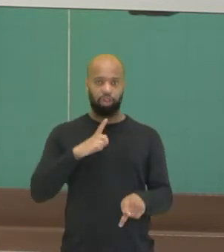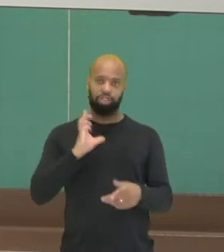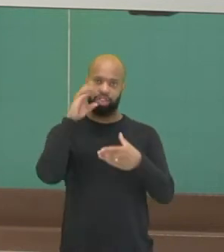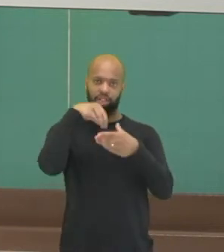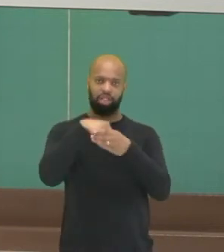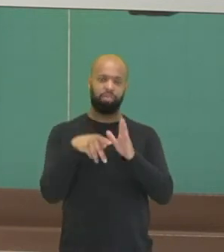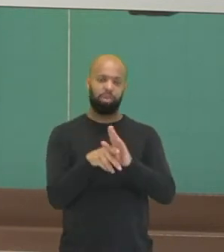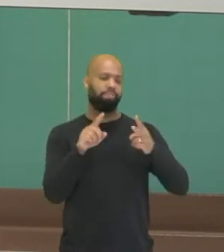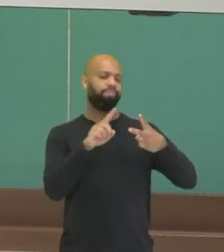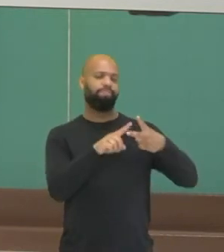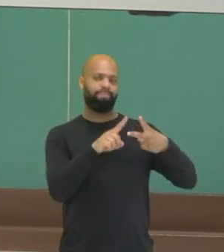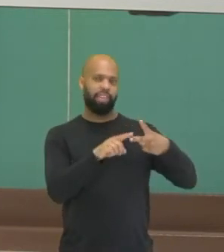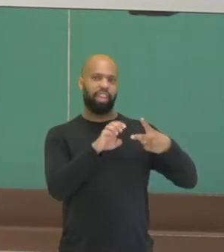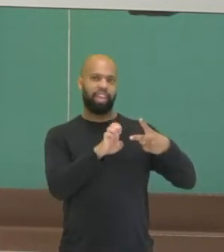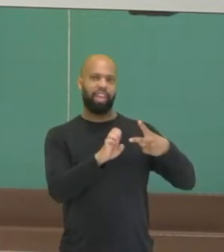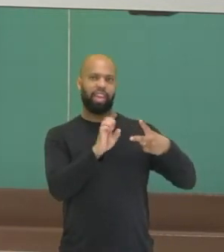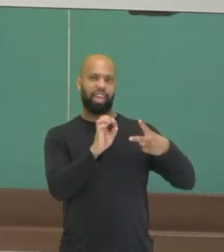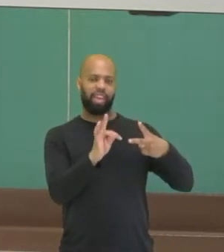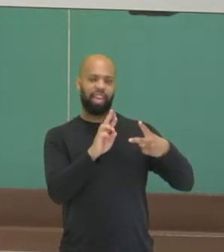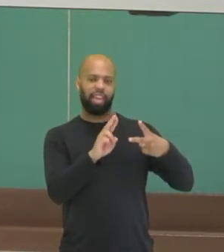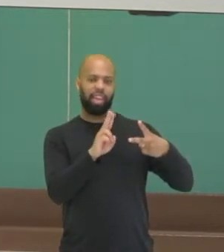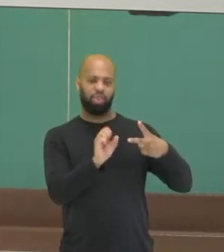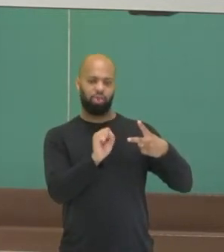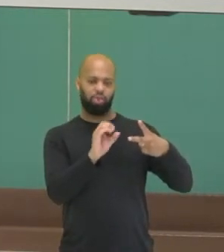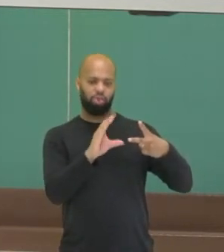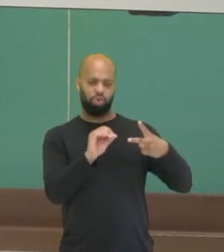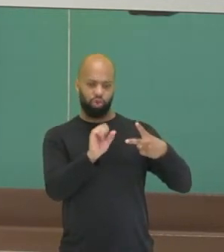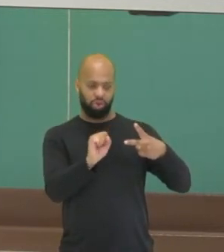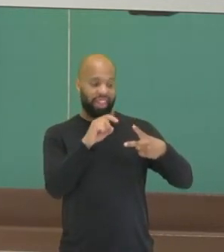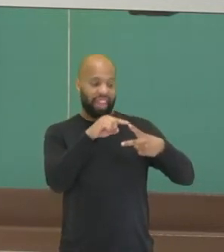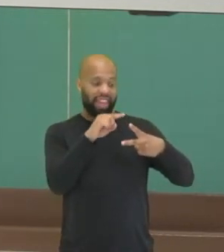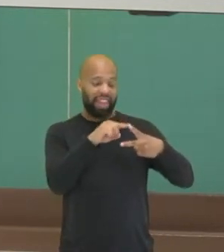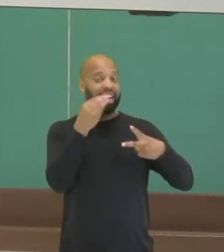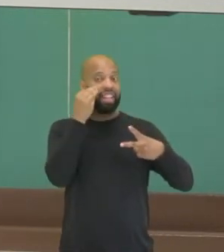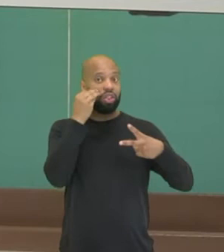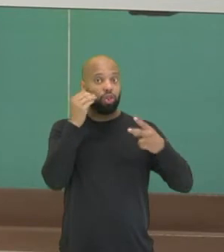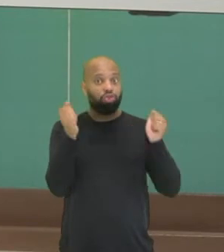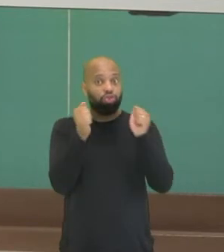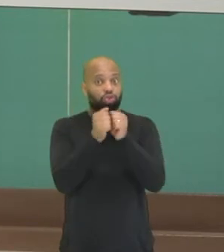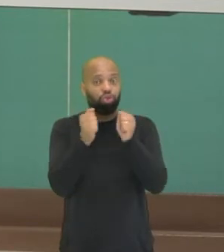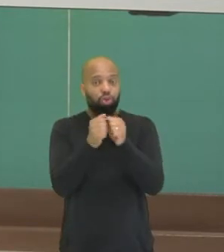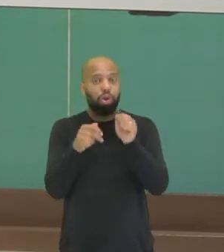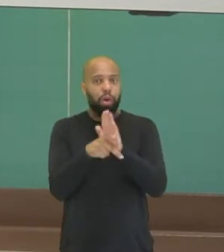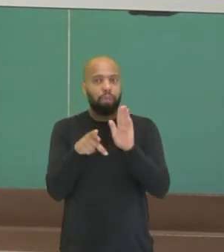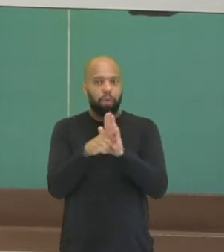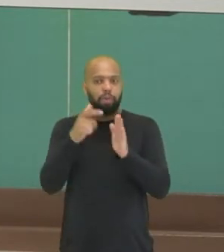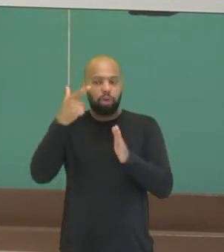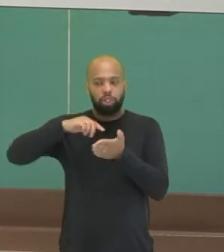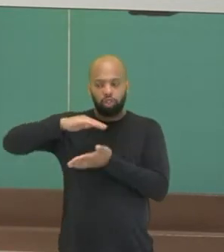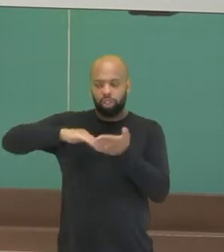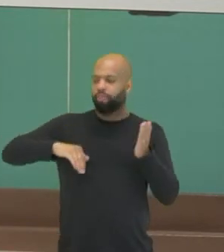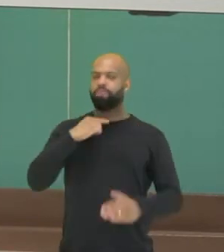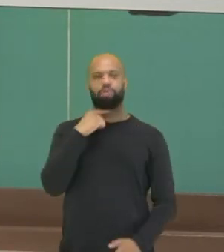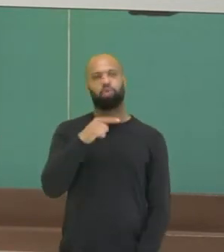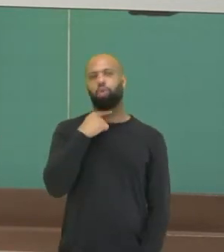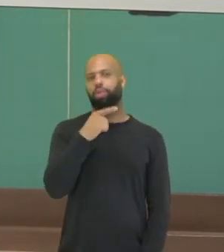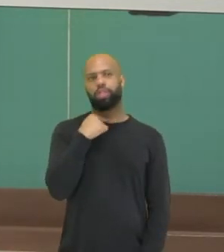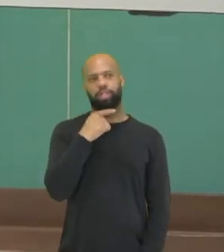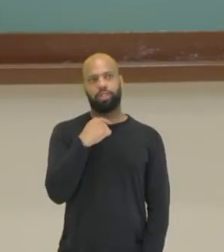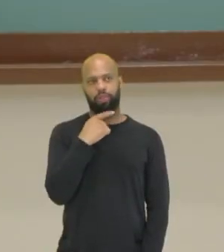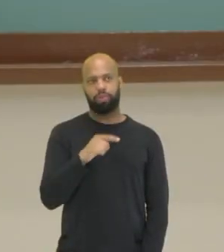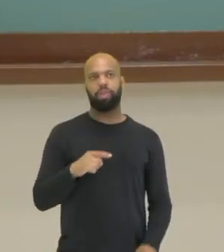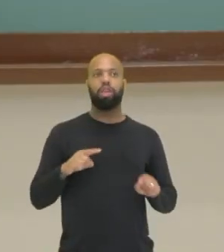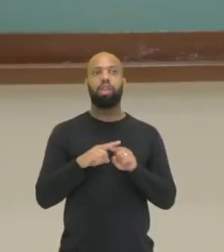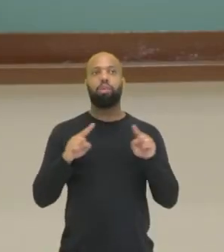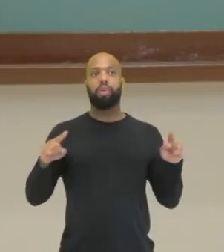acabaram tentando se unir para expulsar os etruscos, não deu certo, chamada Liga das 7 Colinas dos latinos. Mas